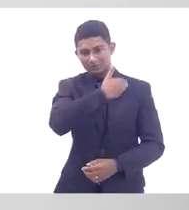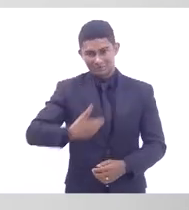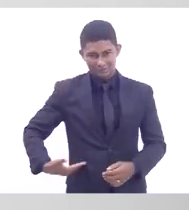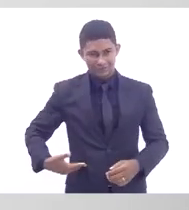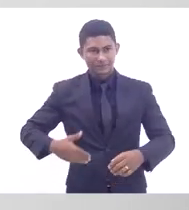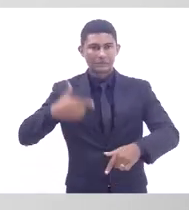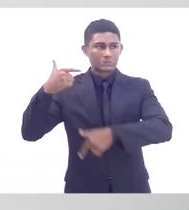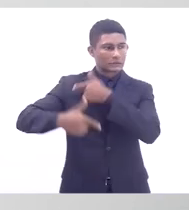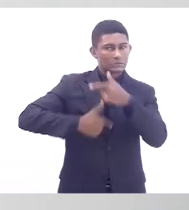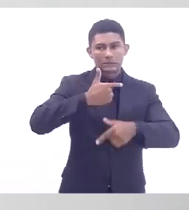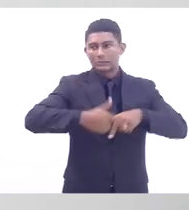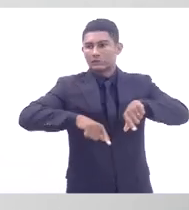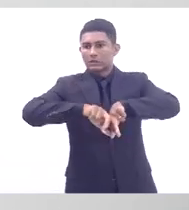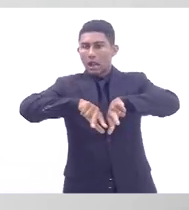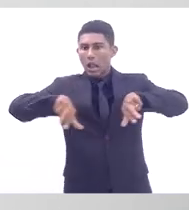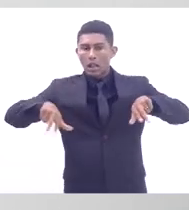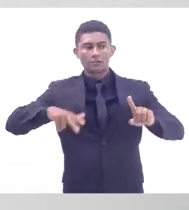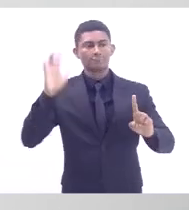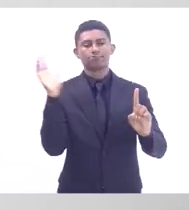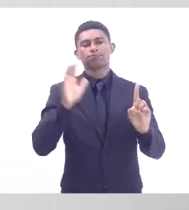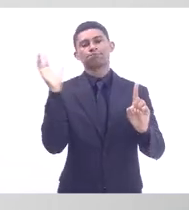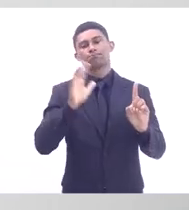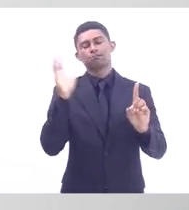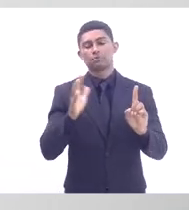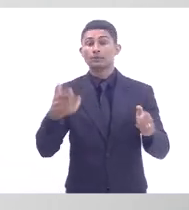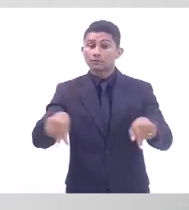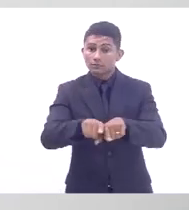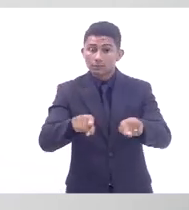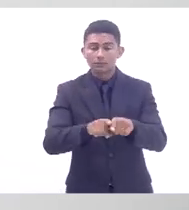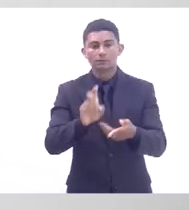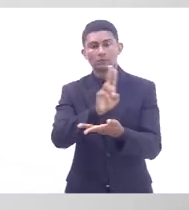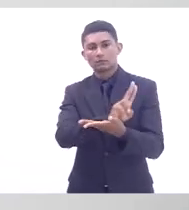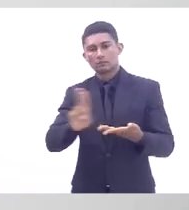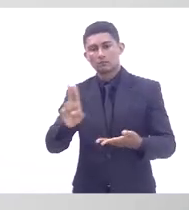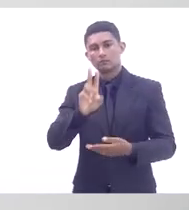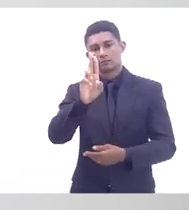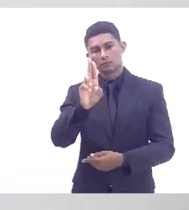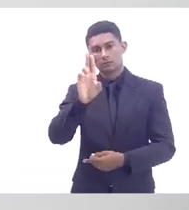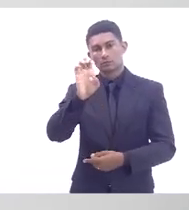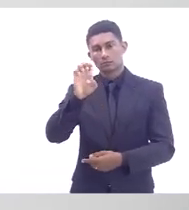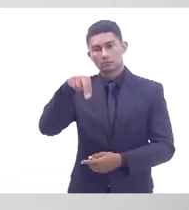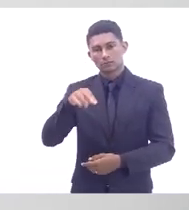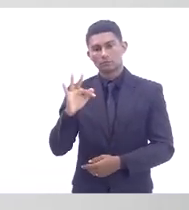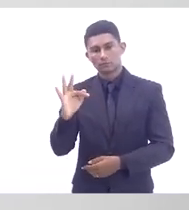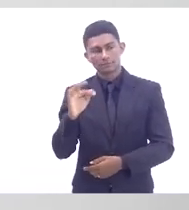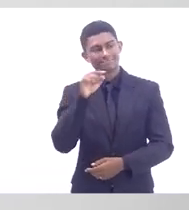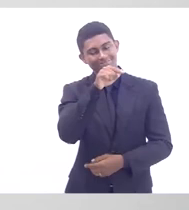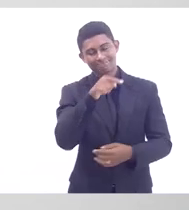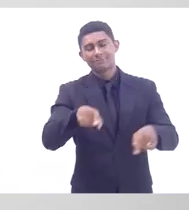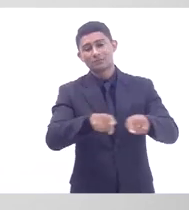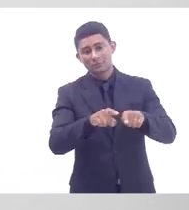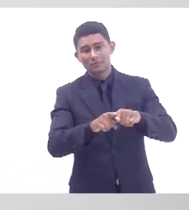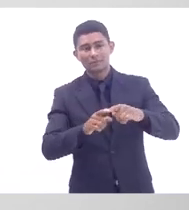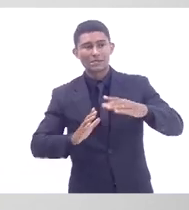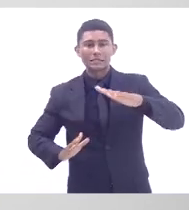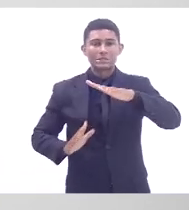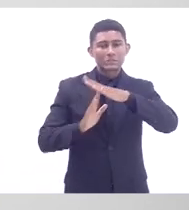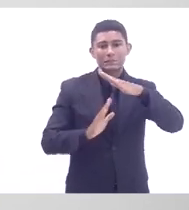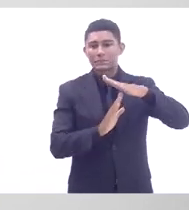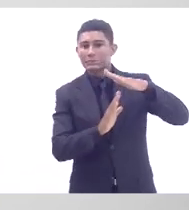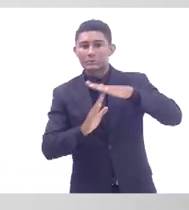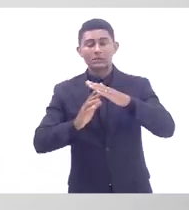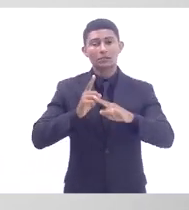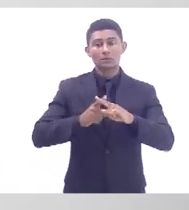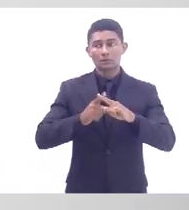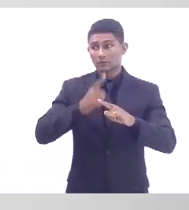do Rio de Janeiro e não é diferente com o caso da UENF que tem tido uma série de limitações com relação a convocação de